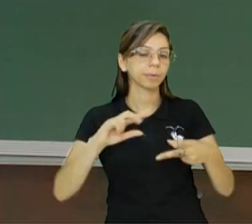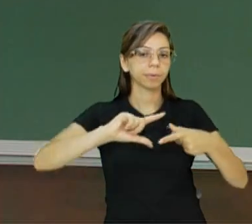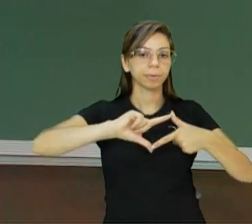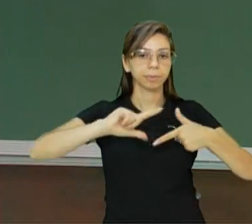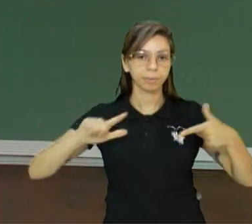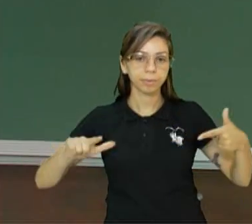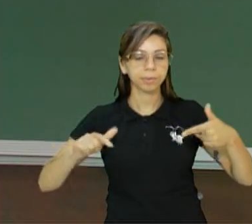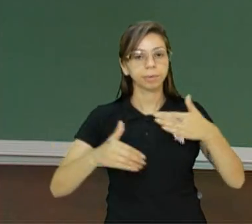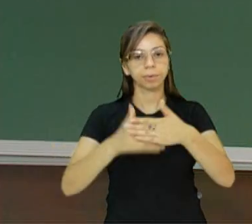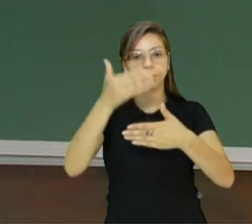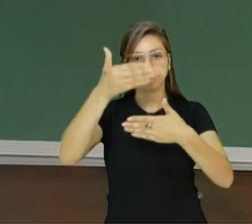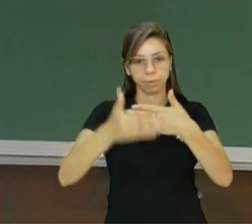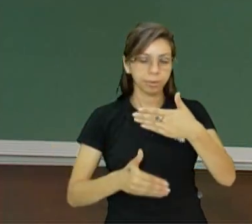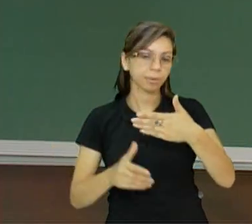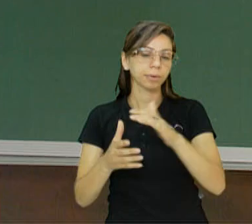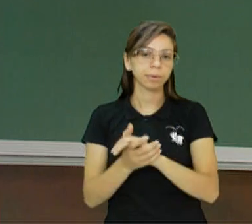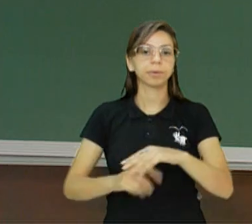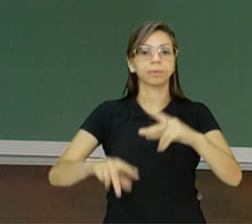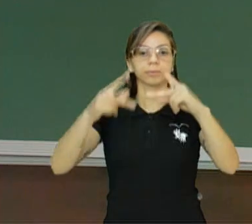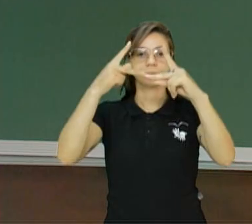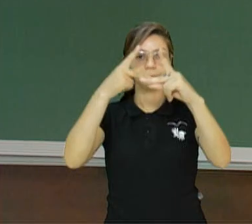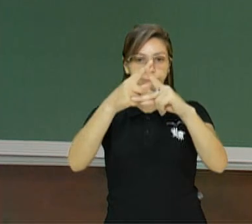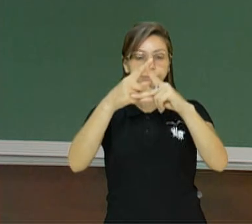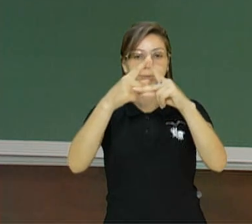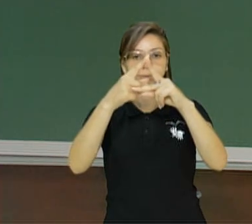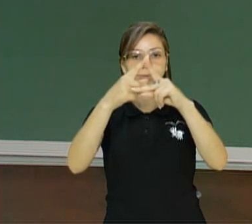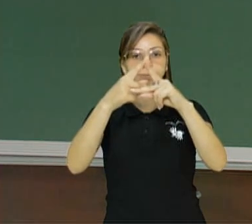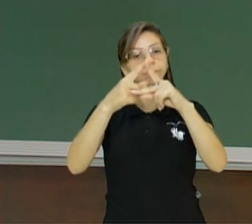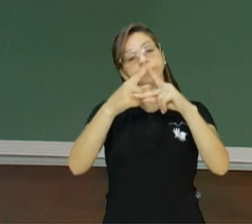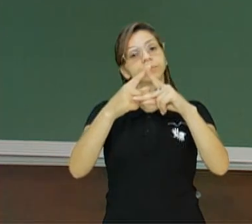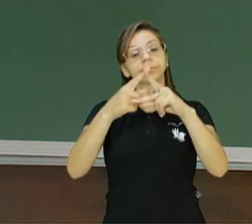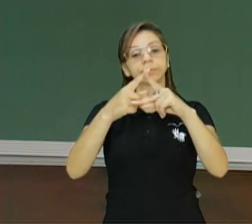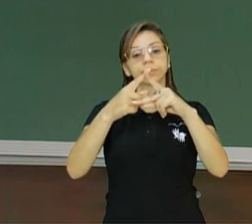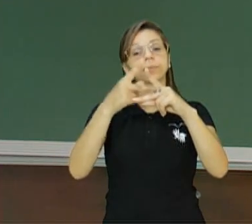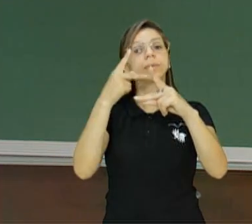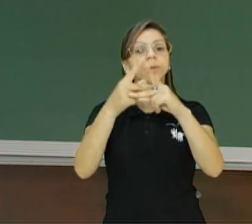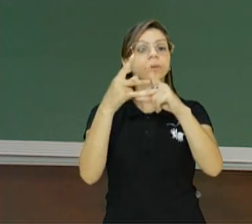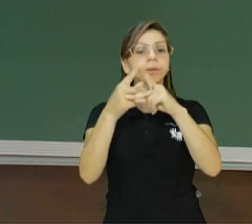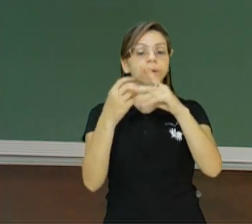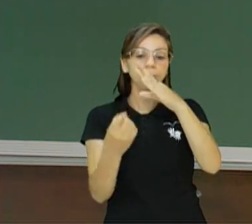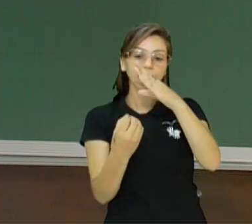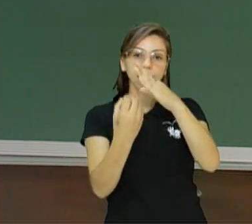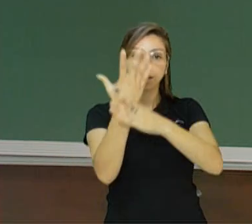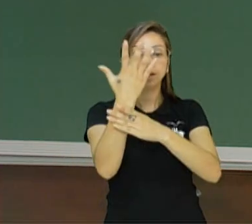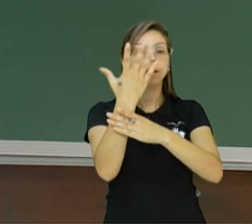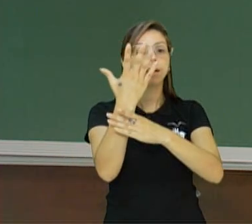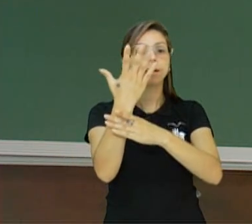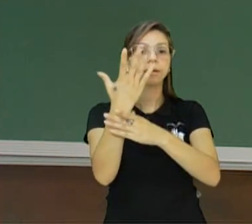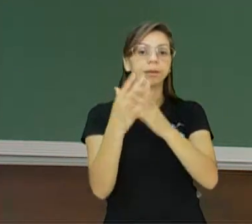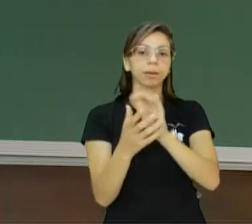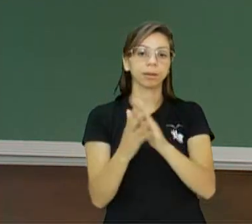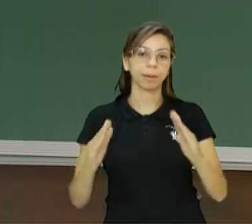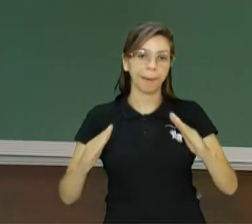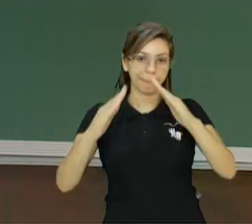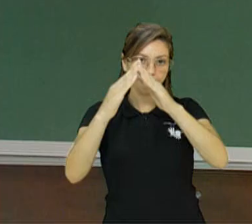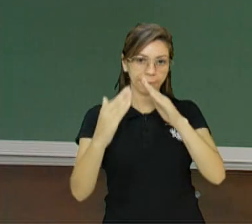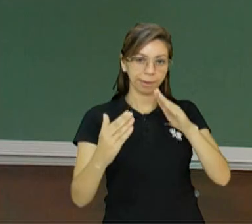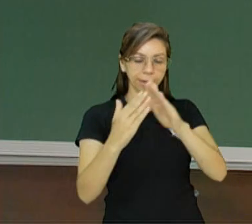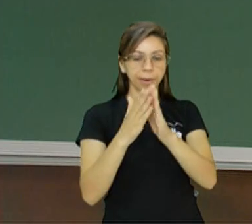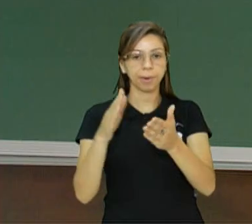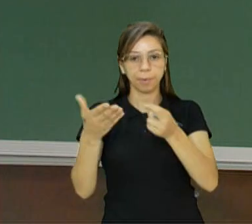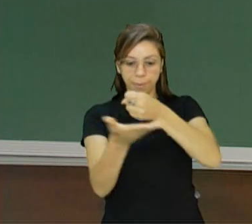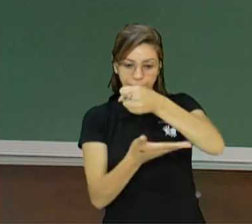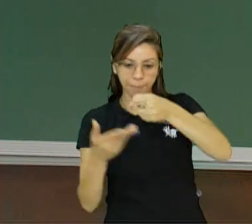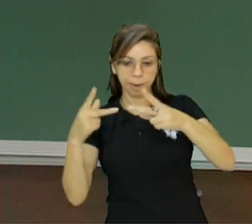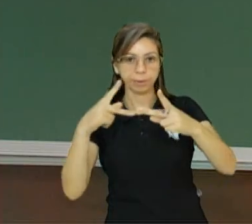geométrica plana? O triângulo. É o triângulo que vai montar essa nossa pirâmide de base triangular. Tranquilo?